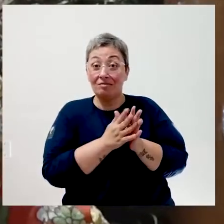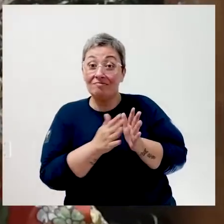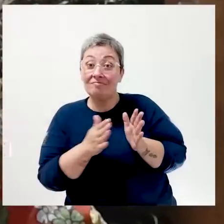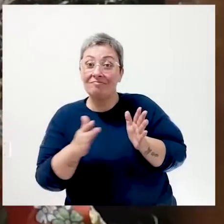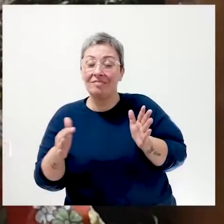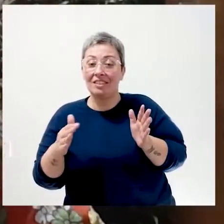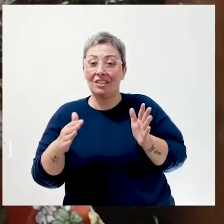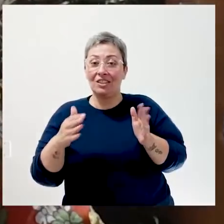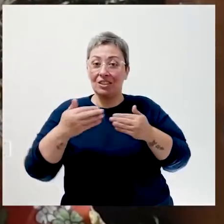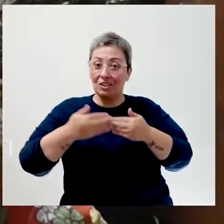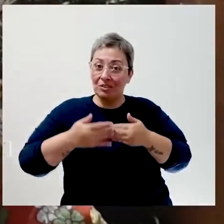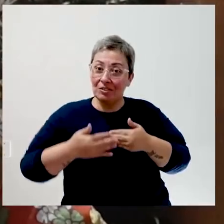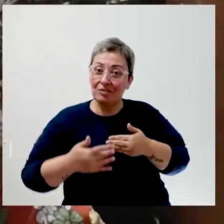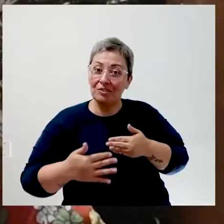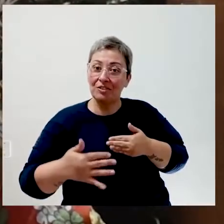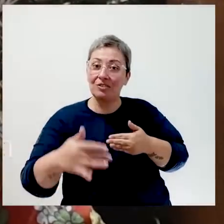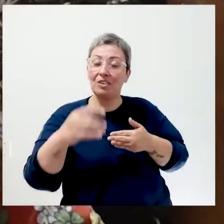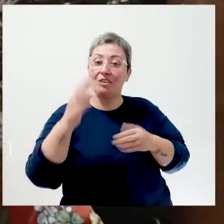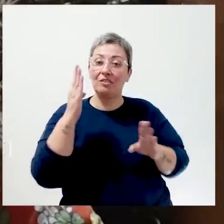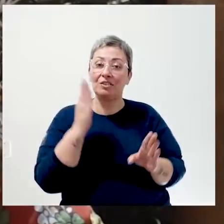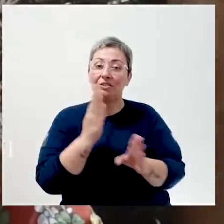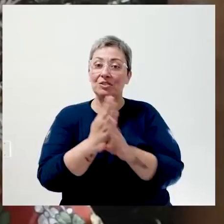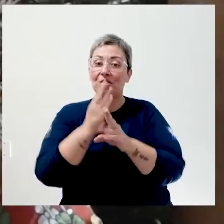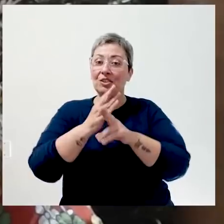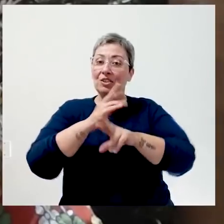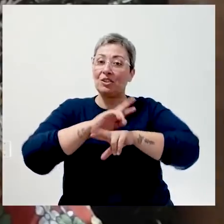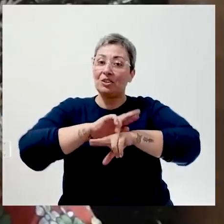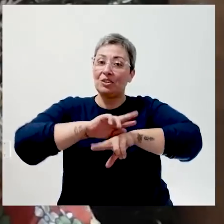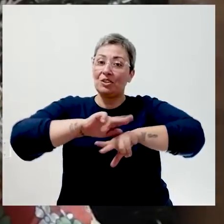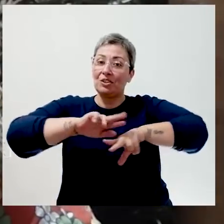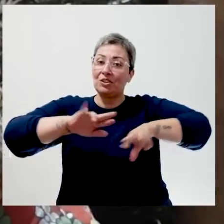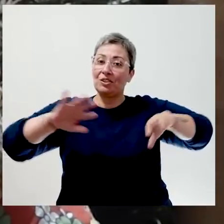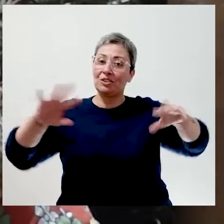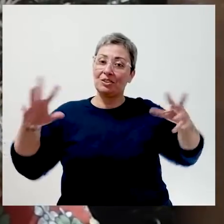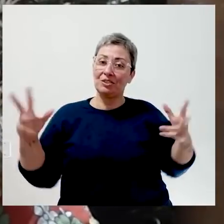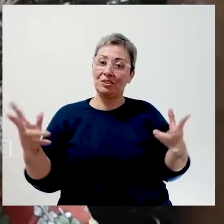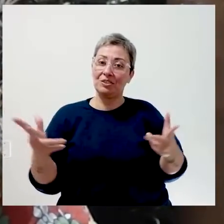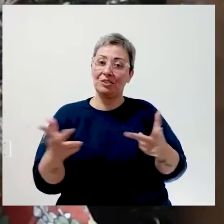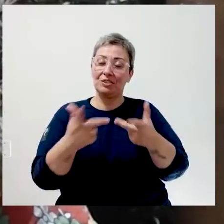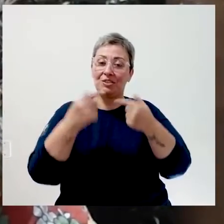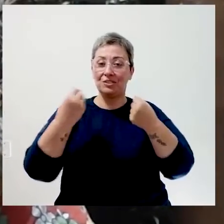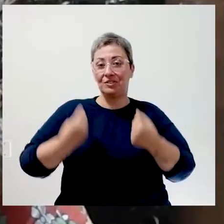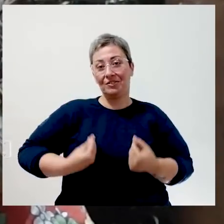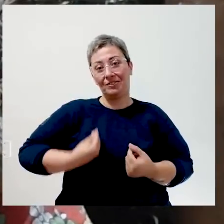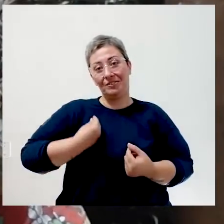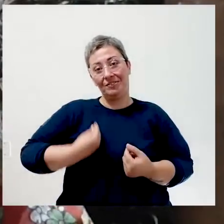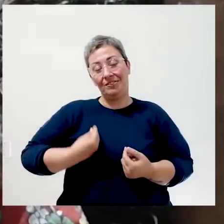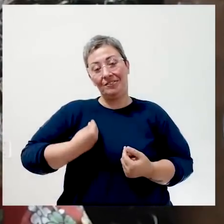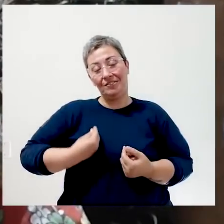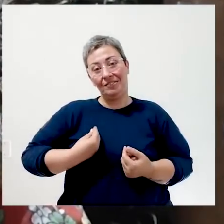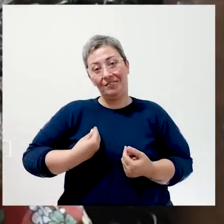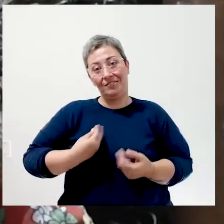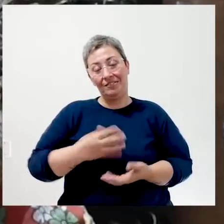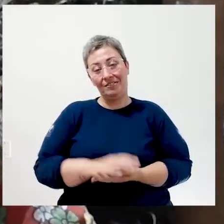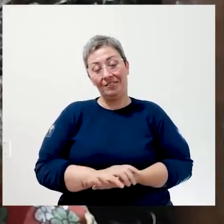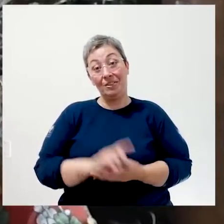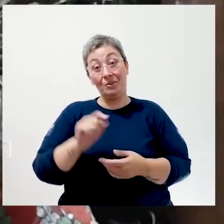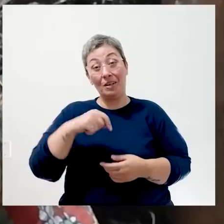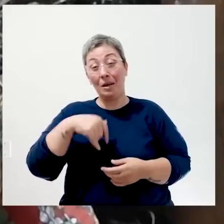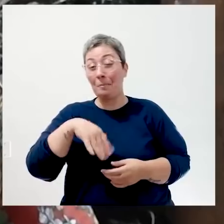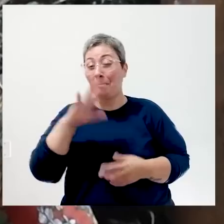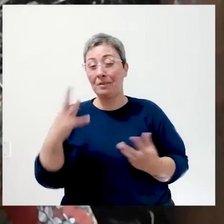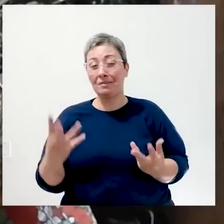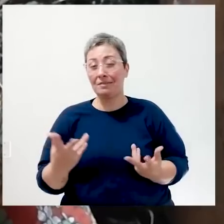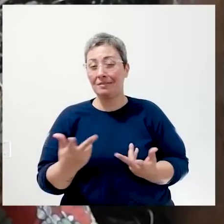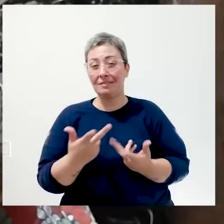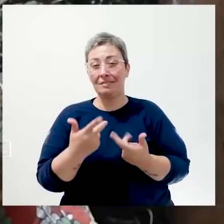na travessia que a gente descobre as coisas mais maravilhosas dessa vida. E o